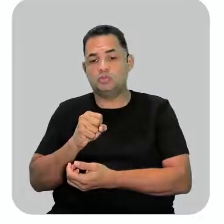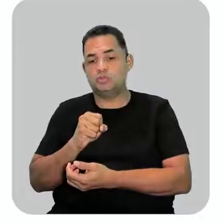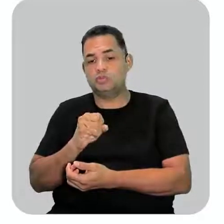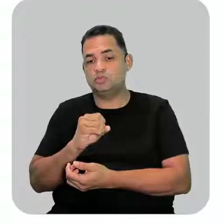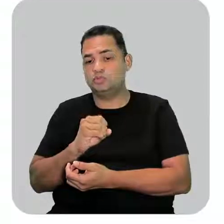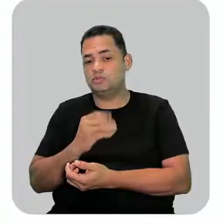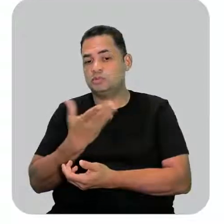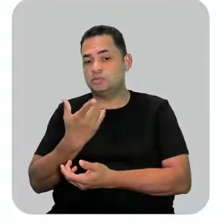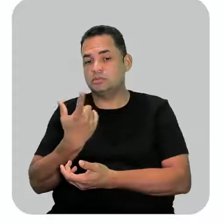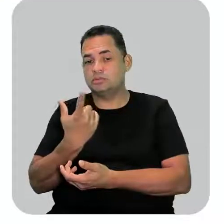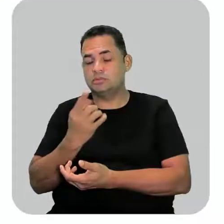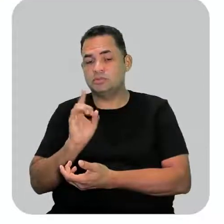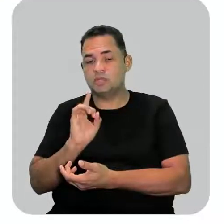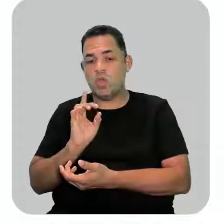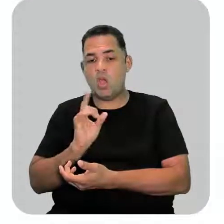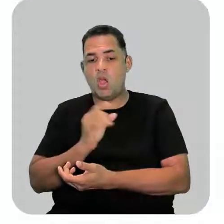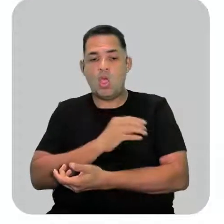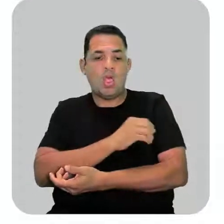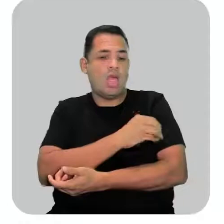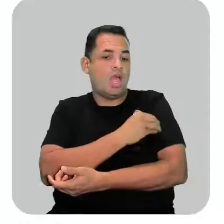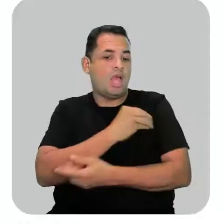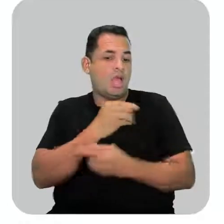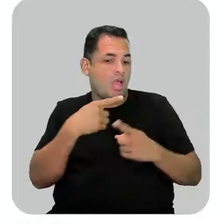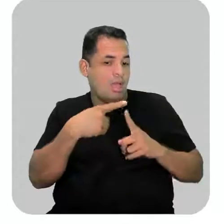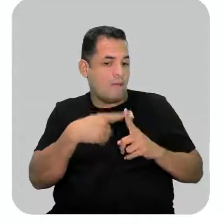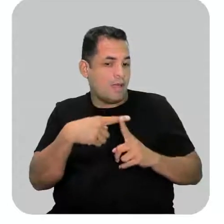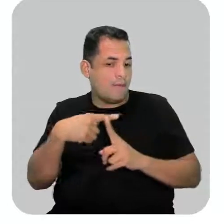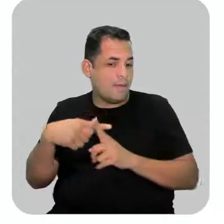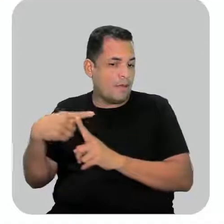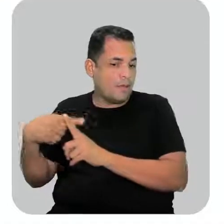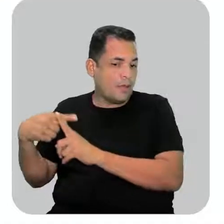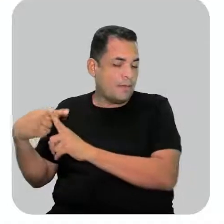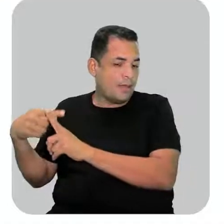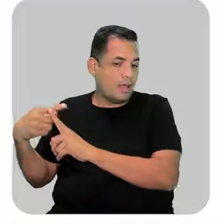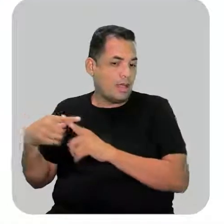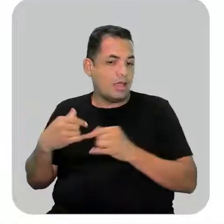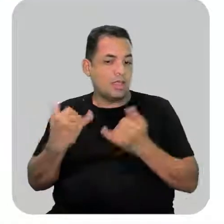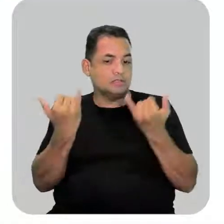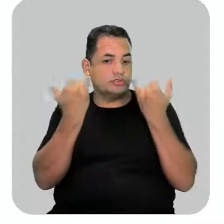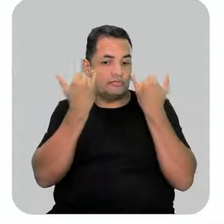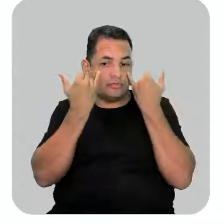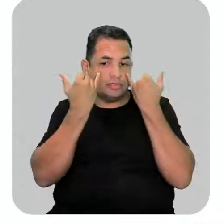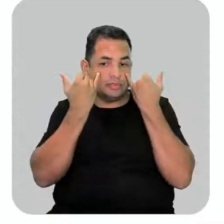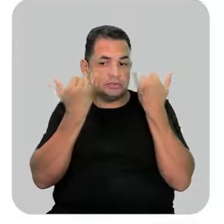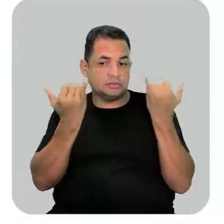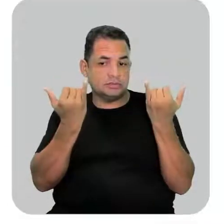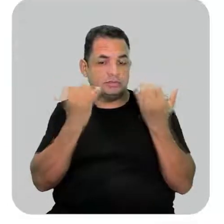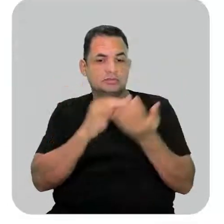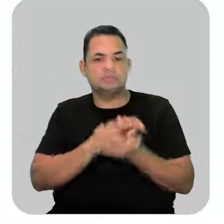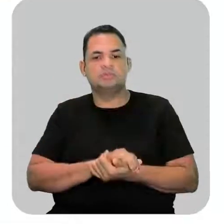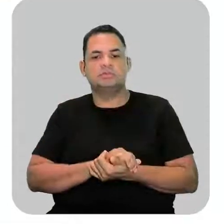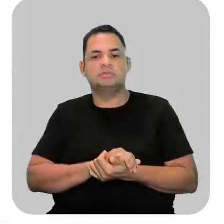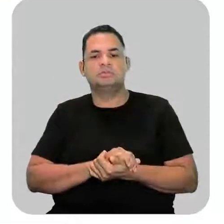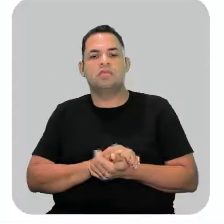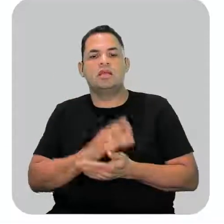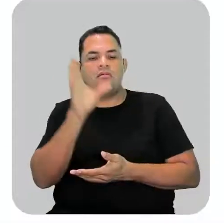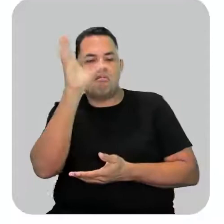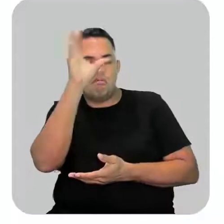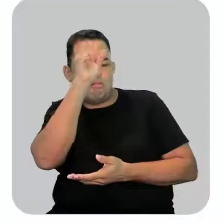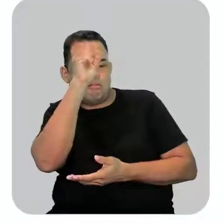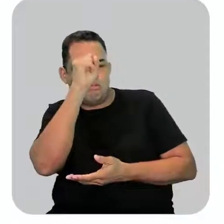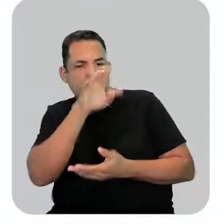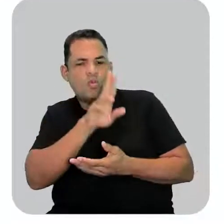informações. A gente deu o nome de cadeias não ramificadas, né? Aí a gente aprendeu a dar o nome das